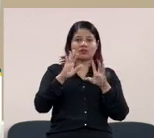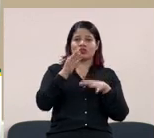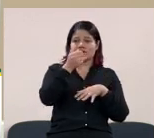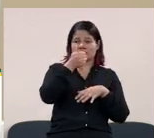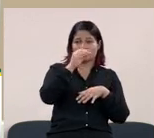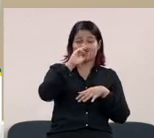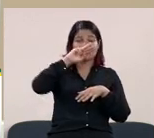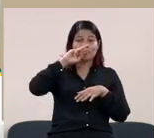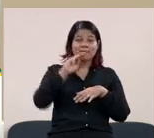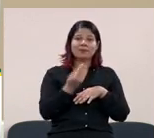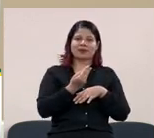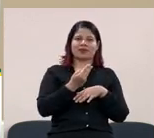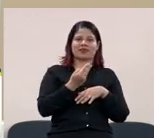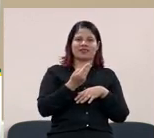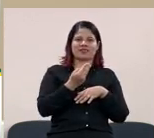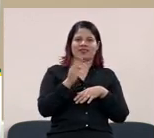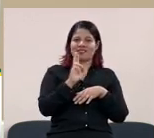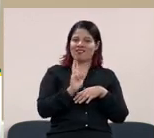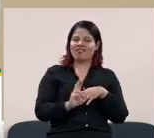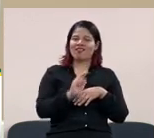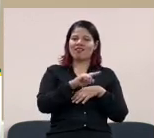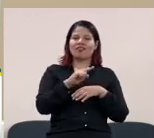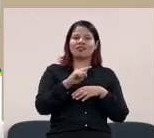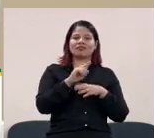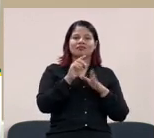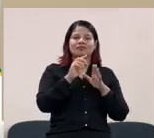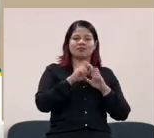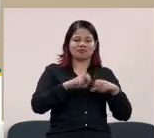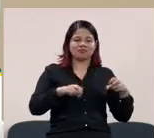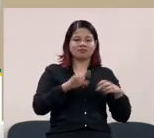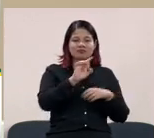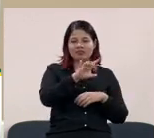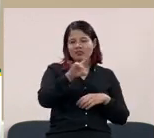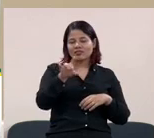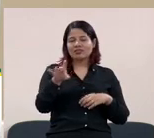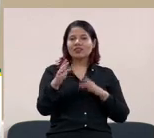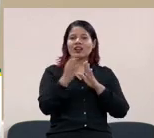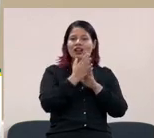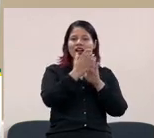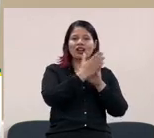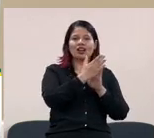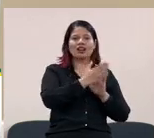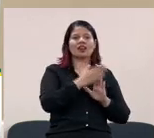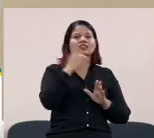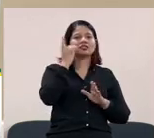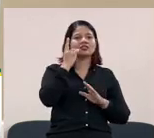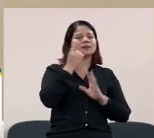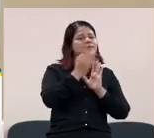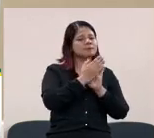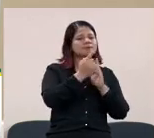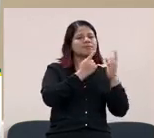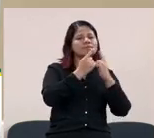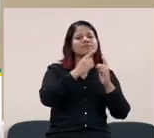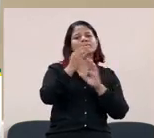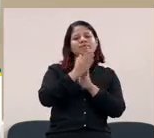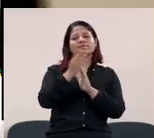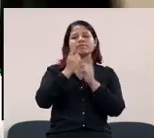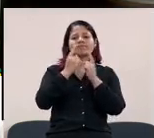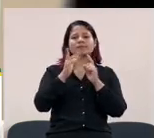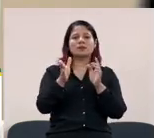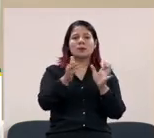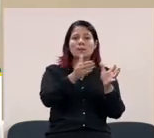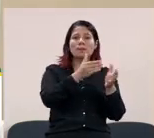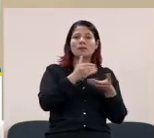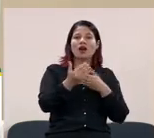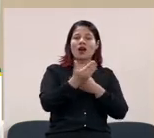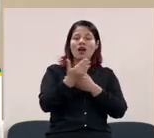emenda parlamentar individual. O nosso afinamento, o nosso contato com cada parlamentar é extremamente importante para a